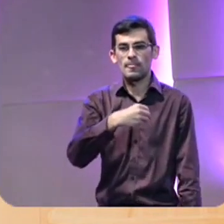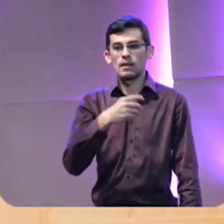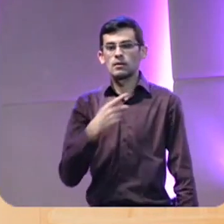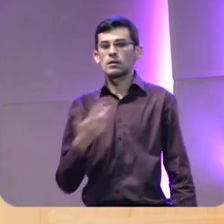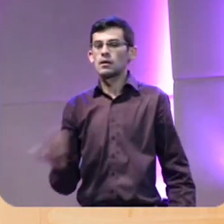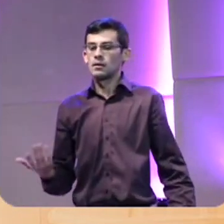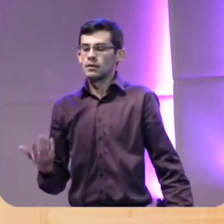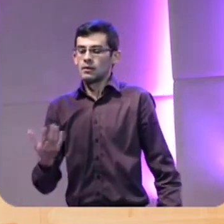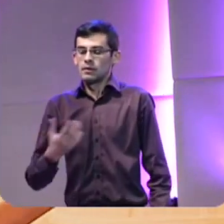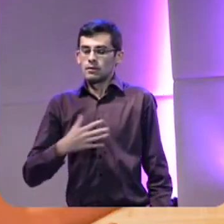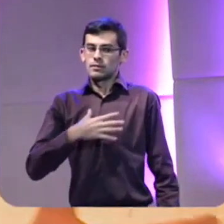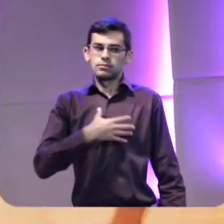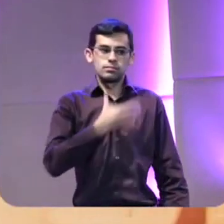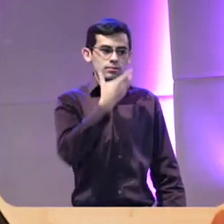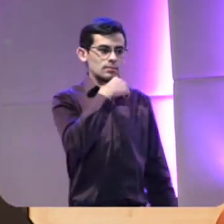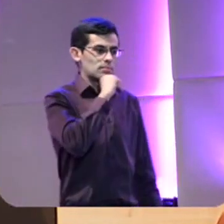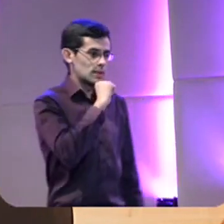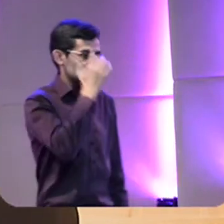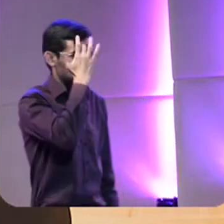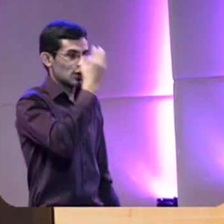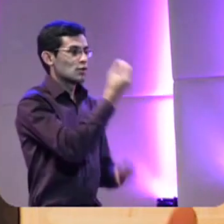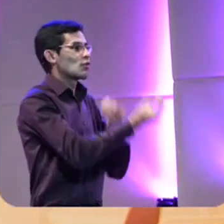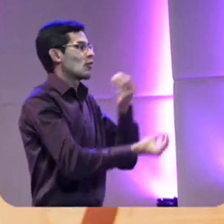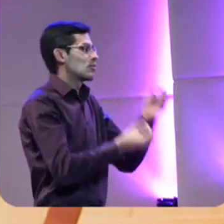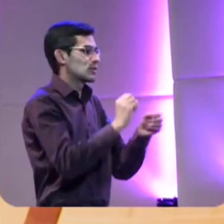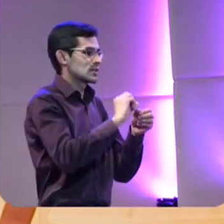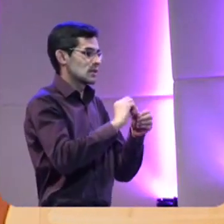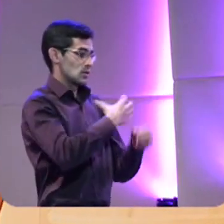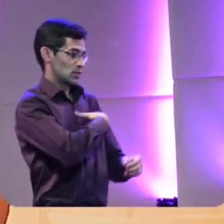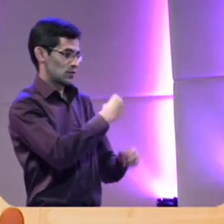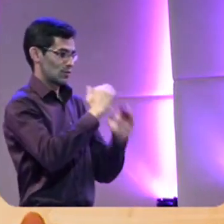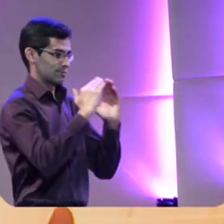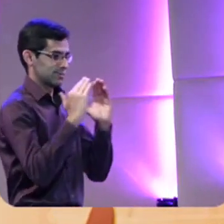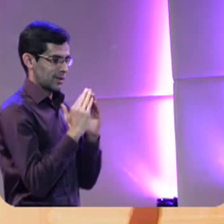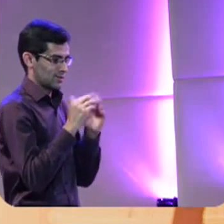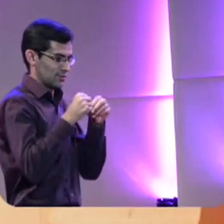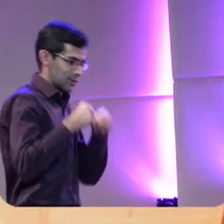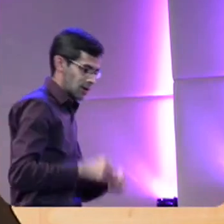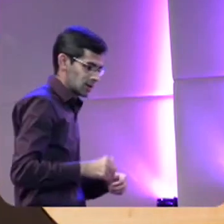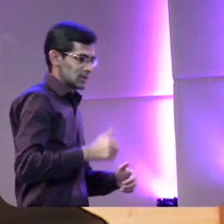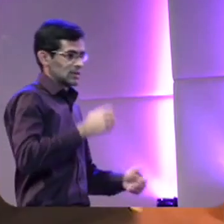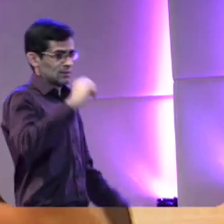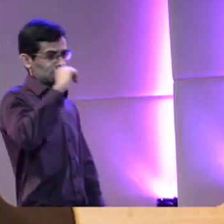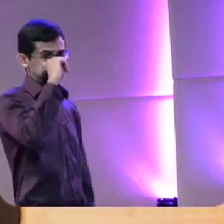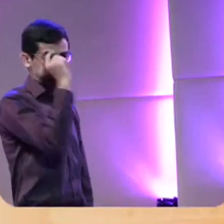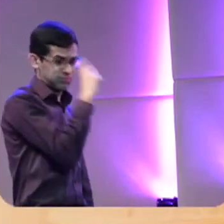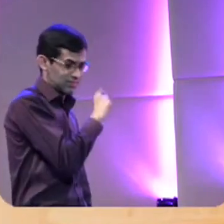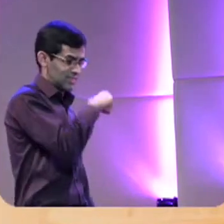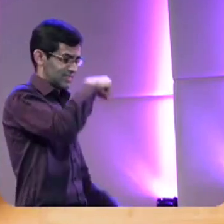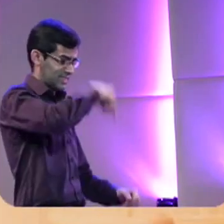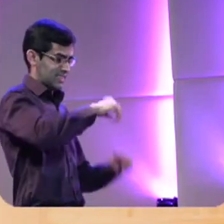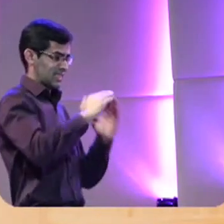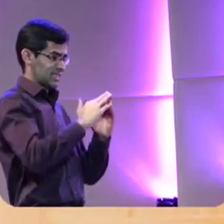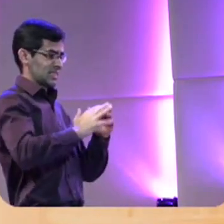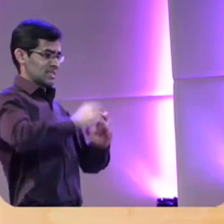dizia assim, pai, eu não sei como segurar meus filhos mais. Né? Eu não sei, olha, está difícil, está